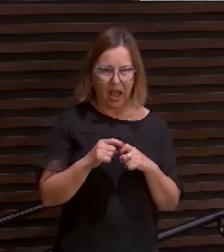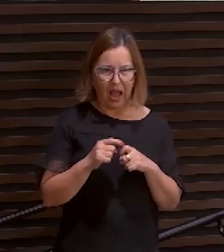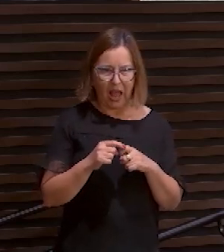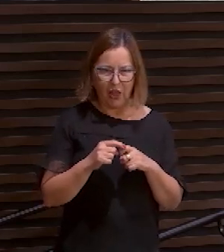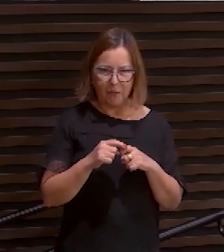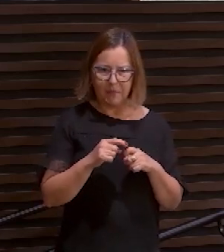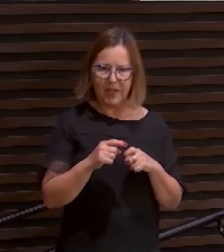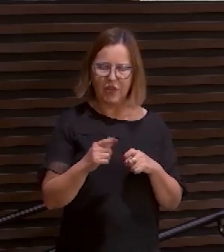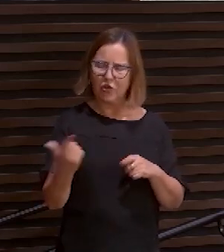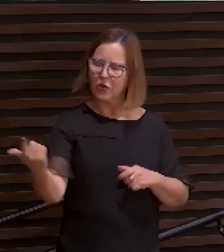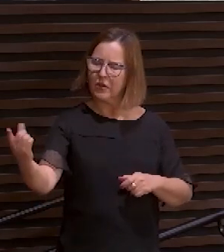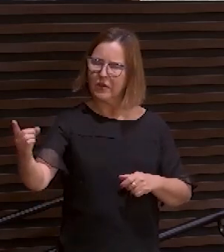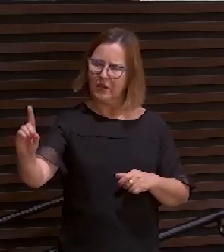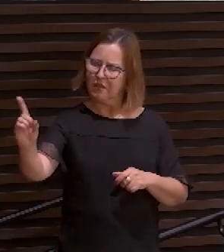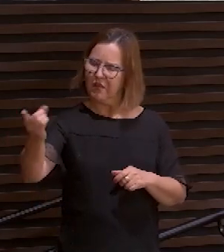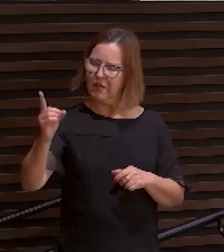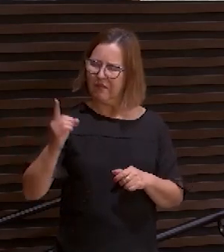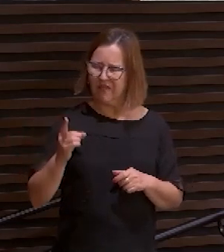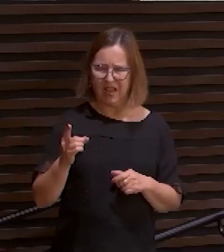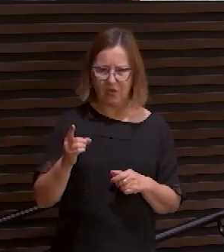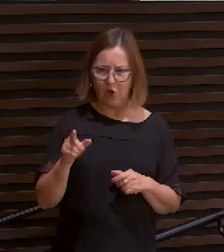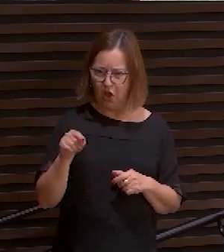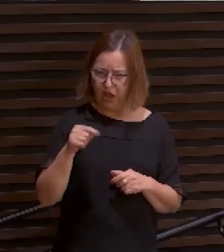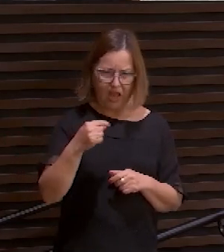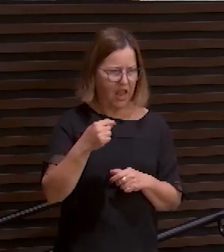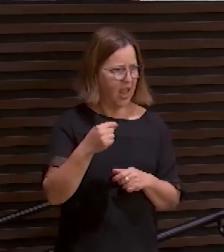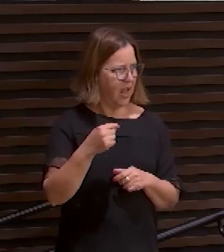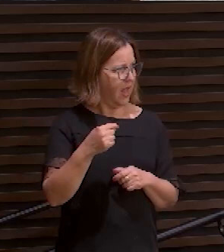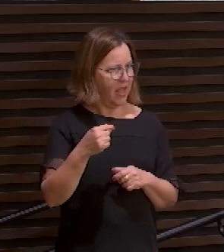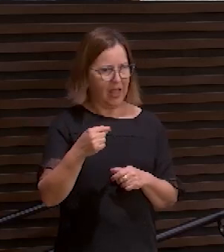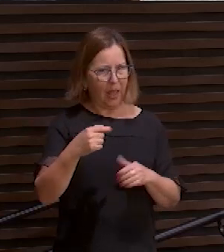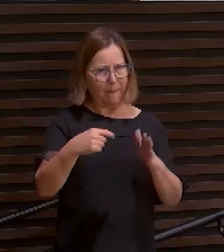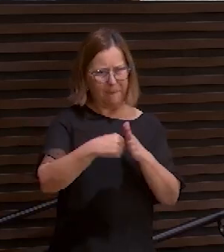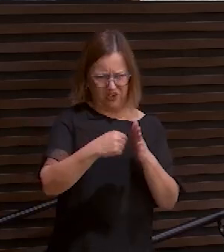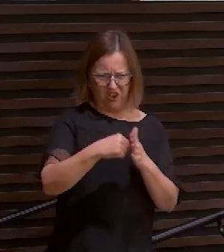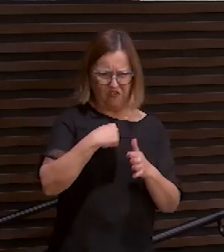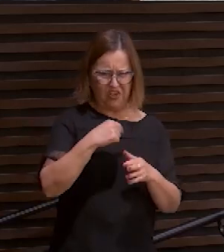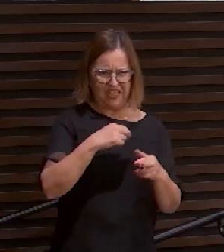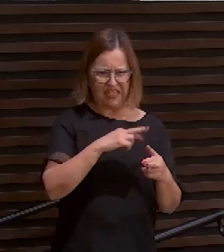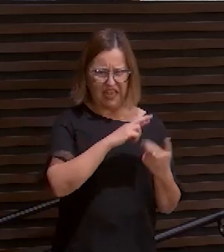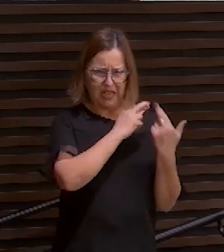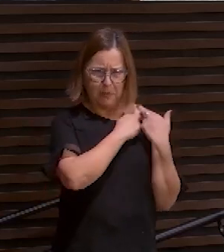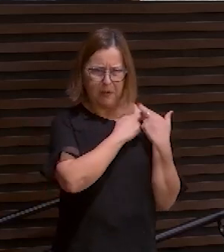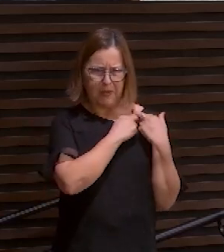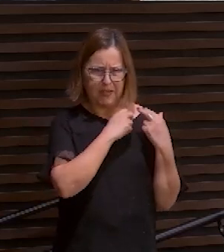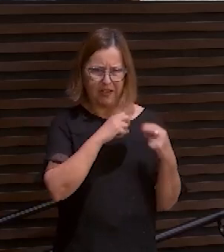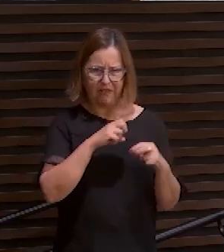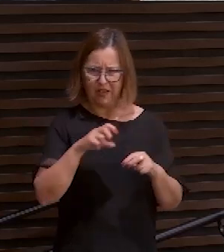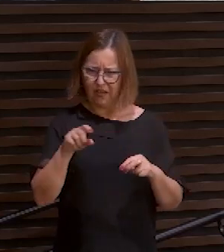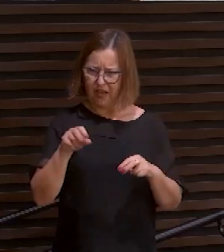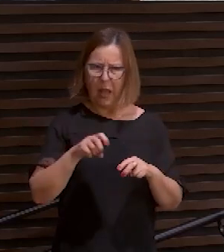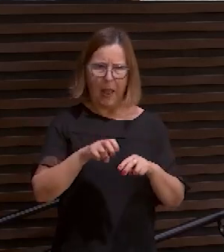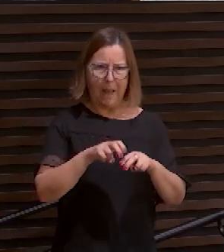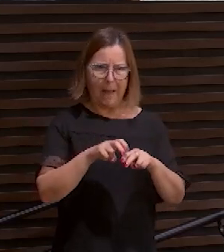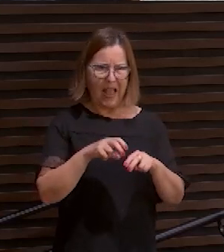responsabiliza. Eu não tenho nada a ver com isso. Não fui eu que fiz nada por ela. Quem fez foi o Espírito Santo, foi Jesus Cristo.